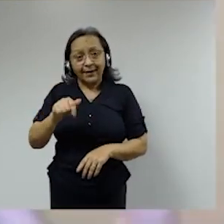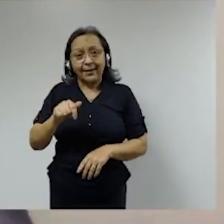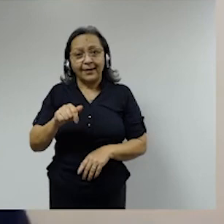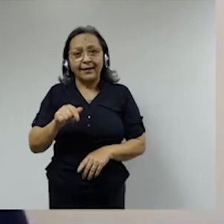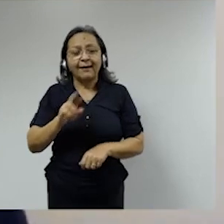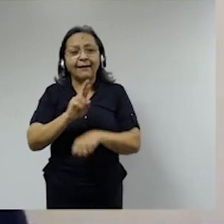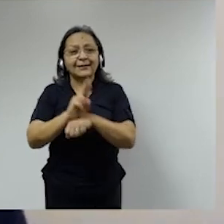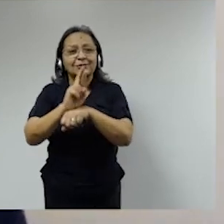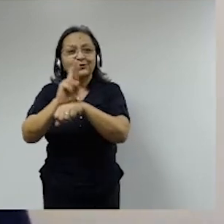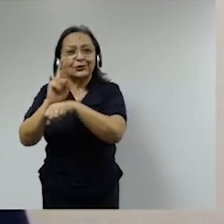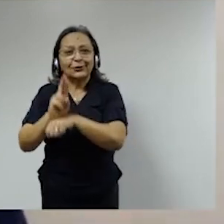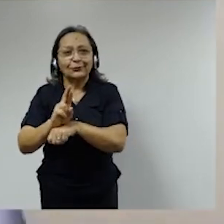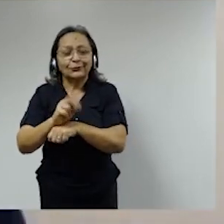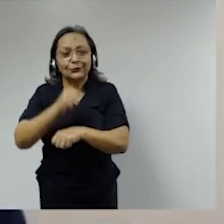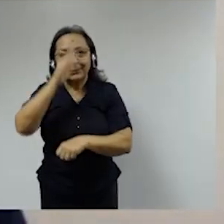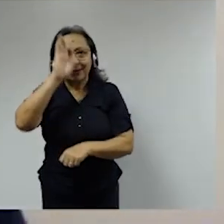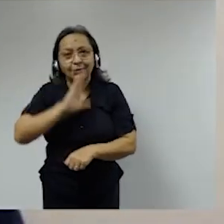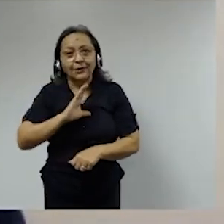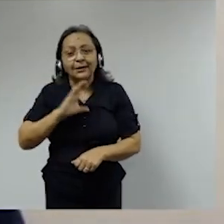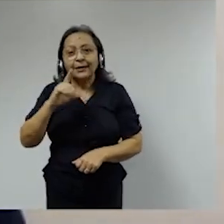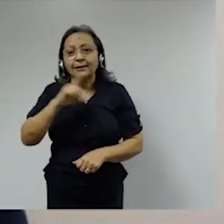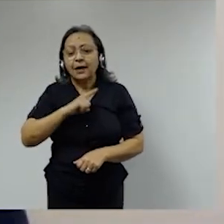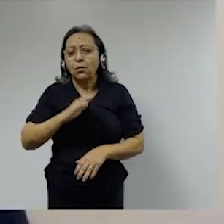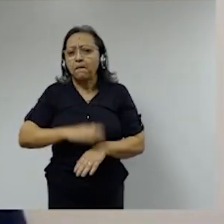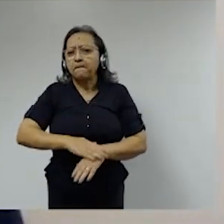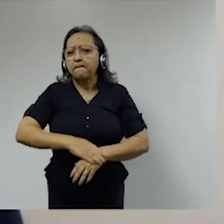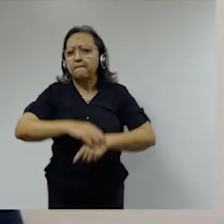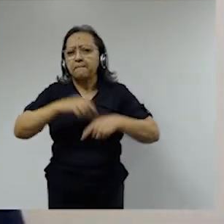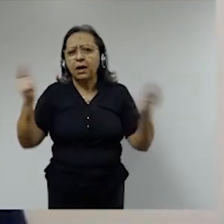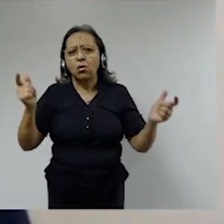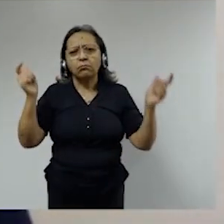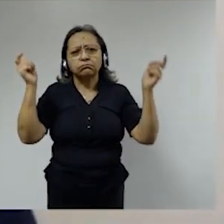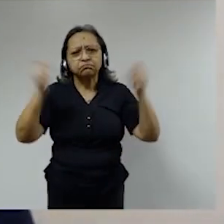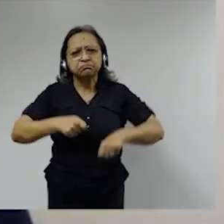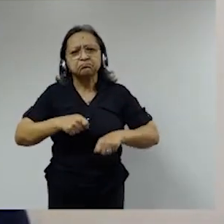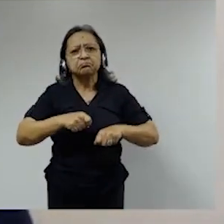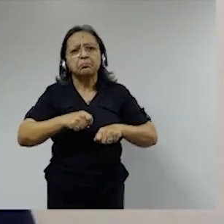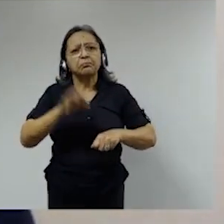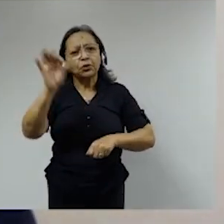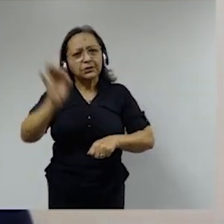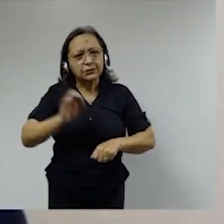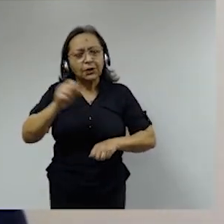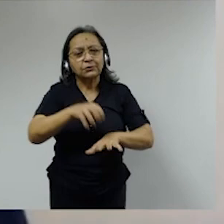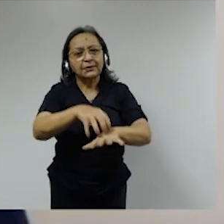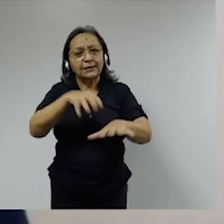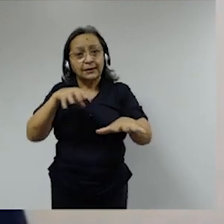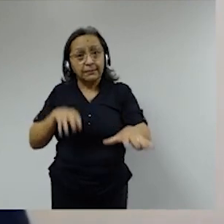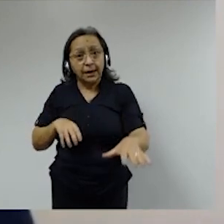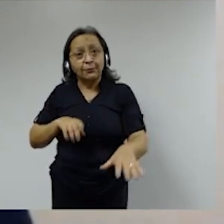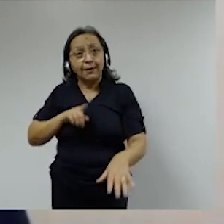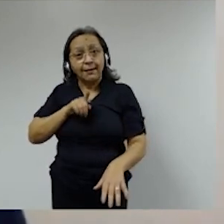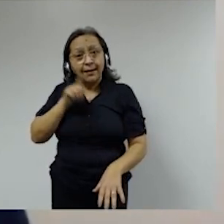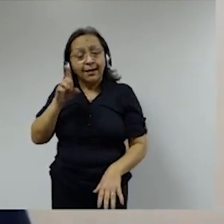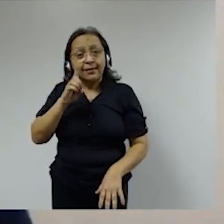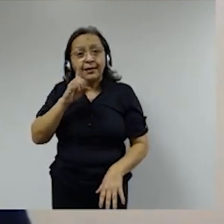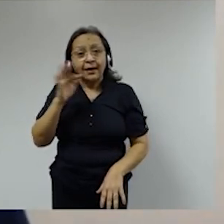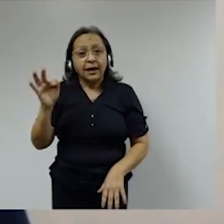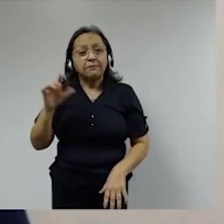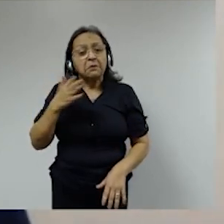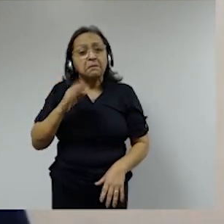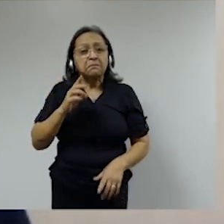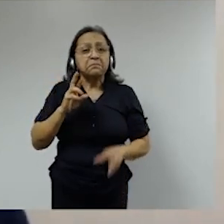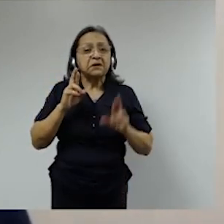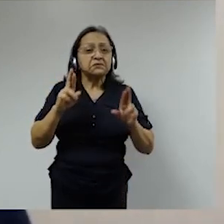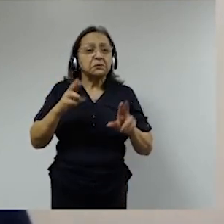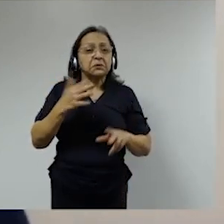a região do país que detém o maior potencial de teletrabalho. Lá existe uma previsão de que